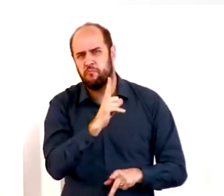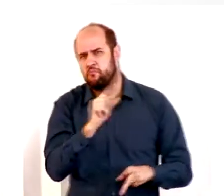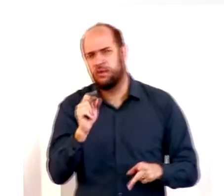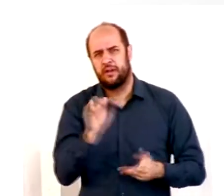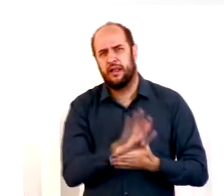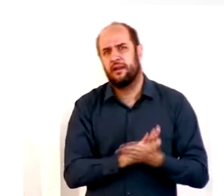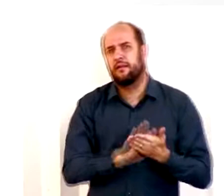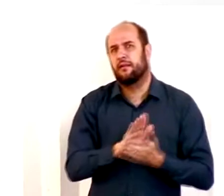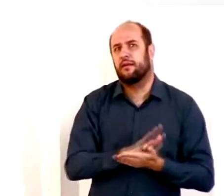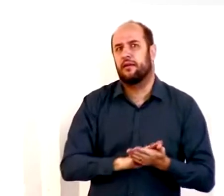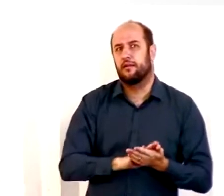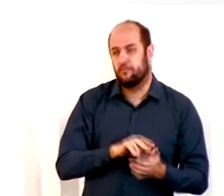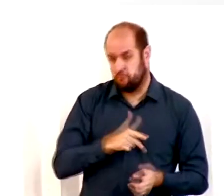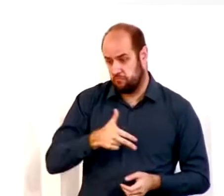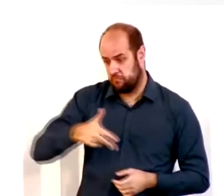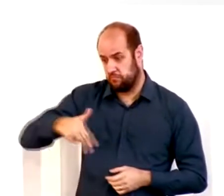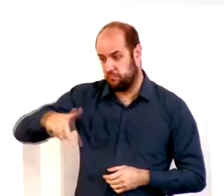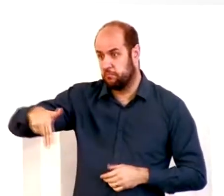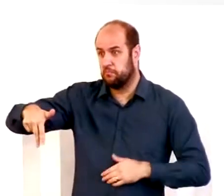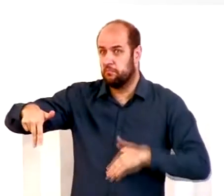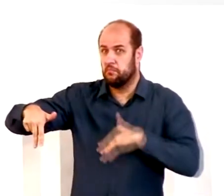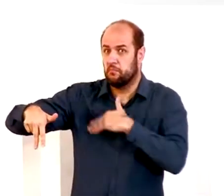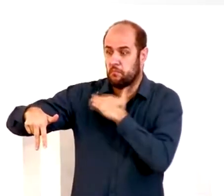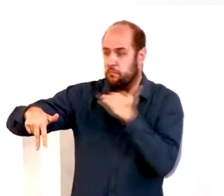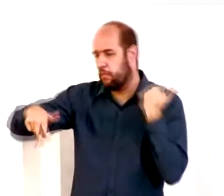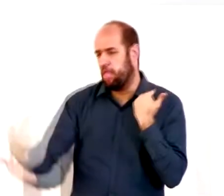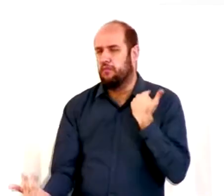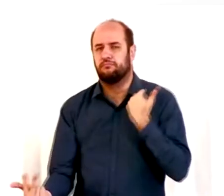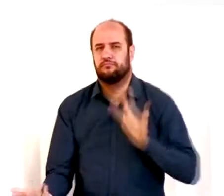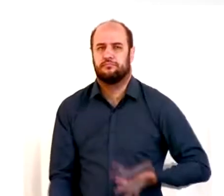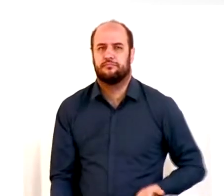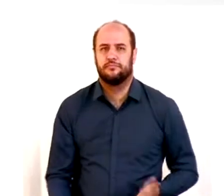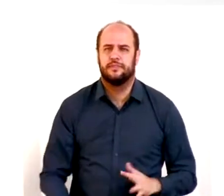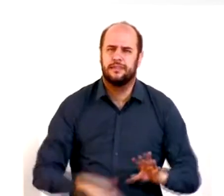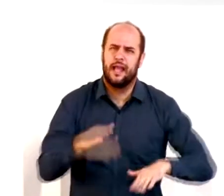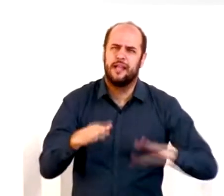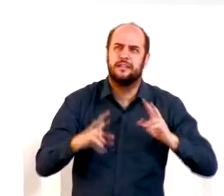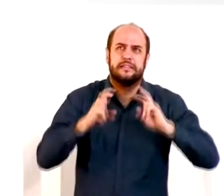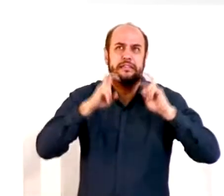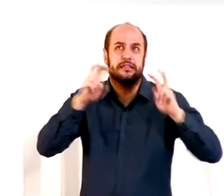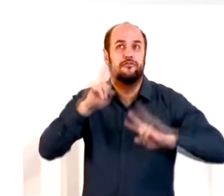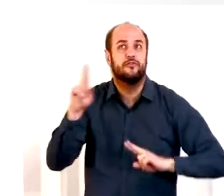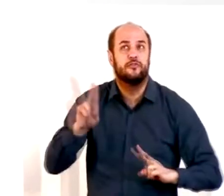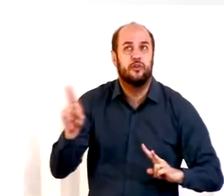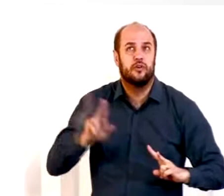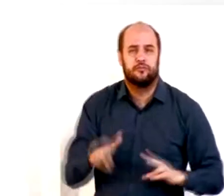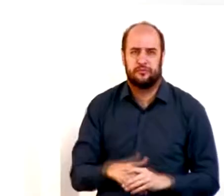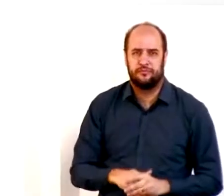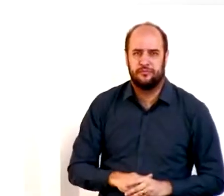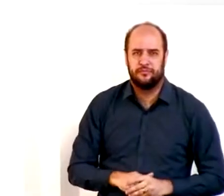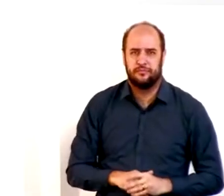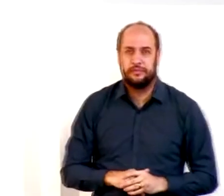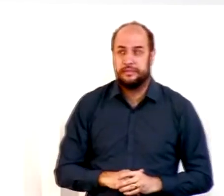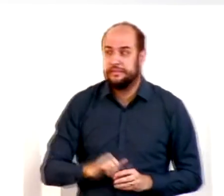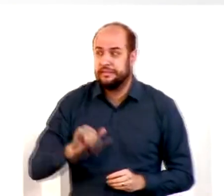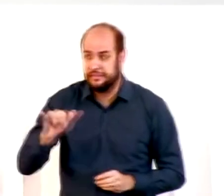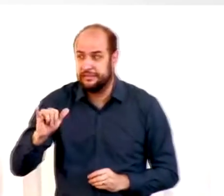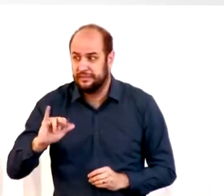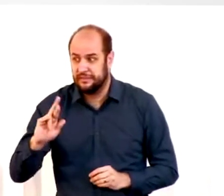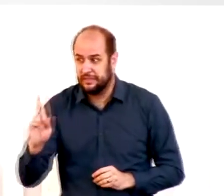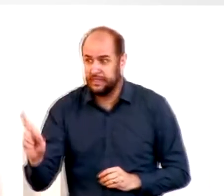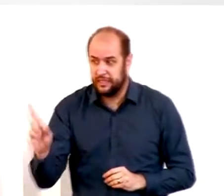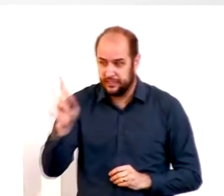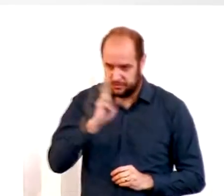Deus queria, aquele sacerdote era morto lá. E eles então de vez em quando gritavam o nome dele. Se ele respondesse ou mexesse